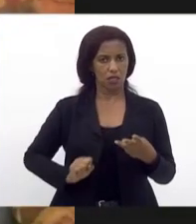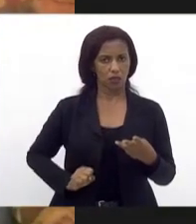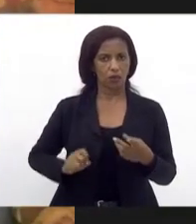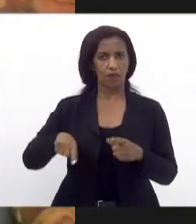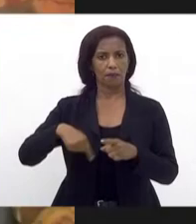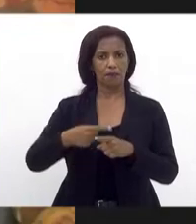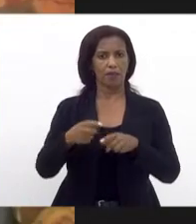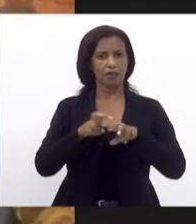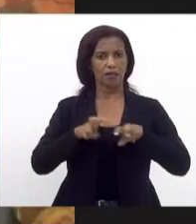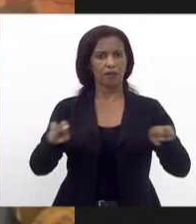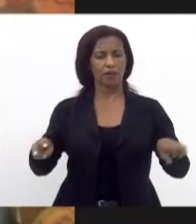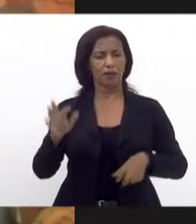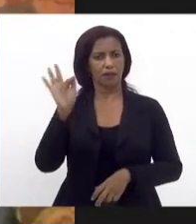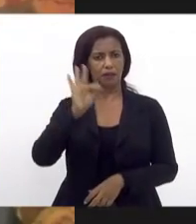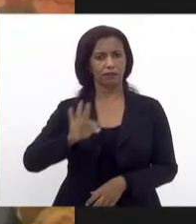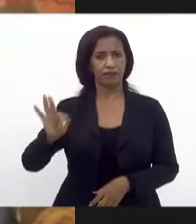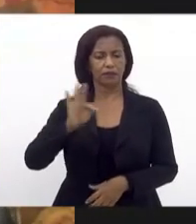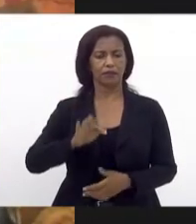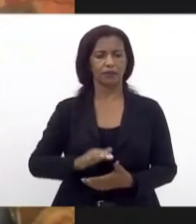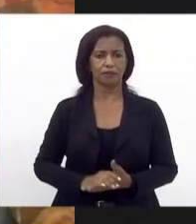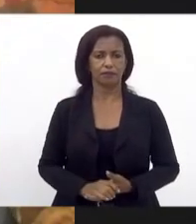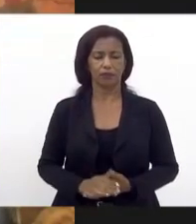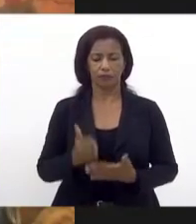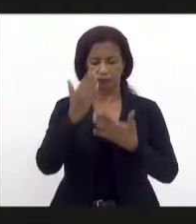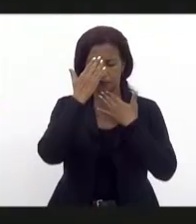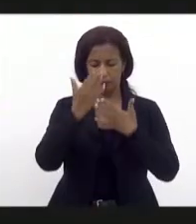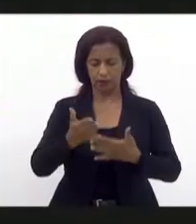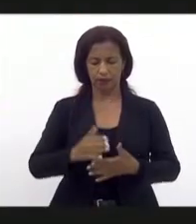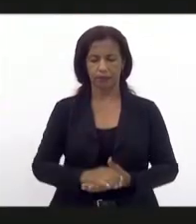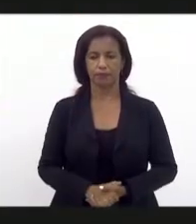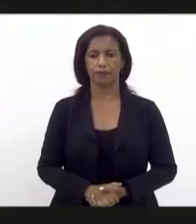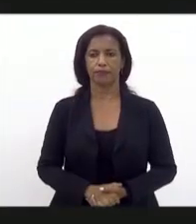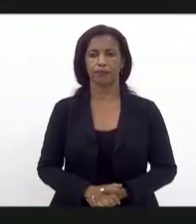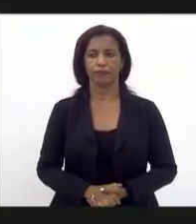nossa bancada federal no assunto. Obrigado.